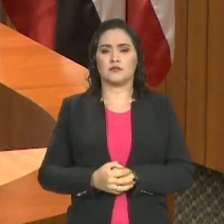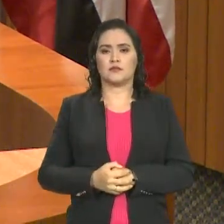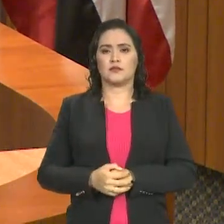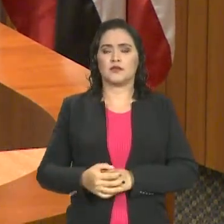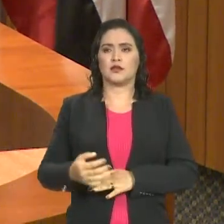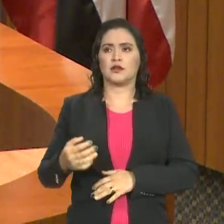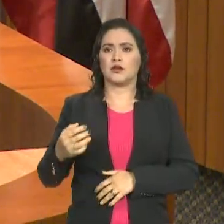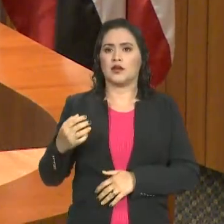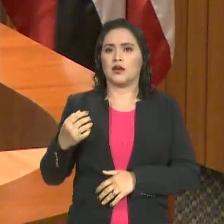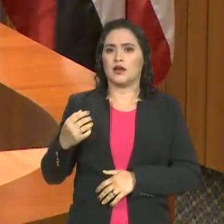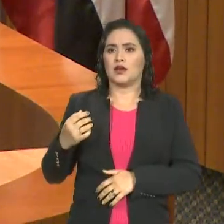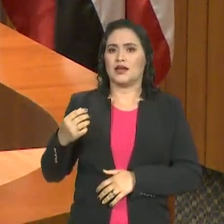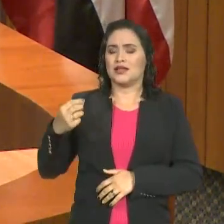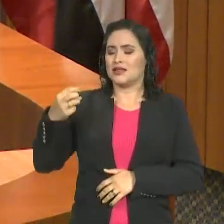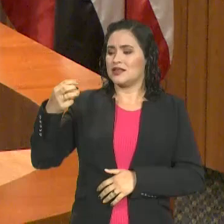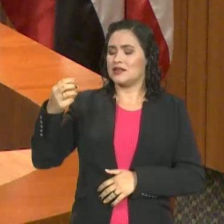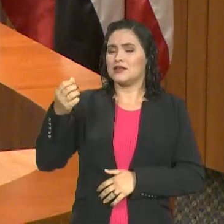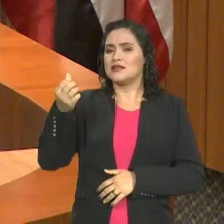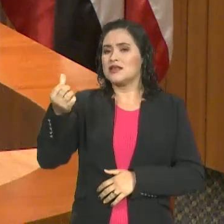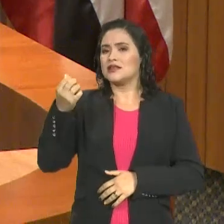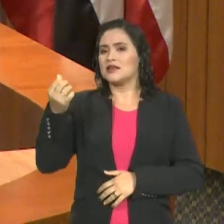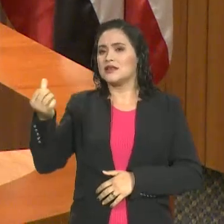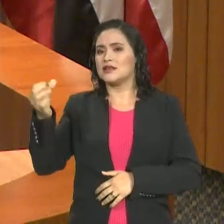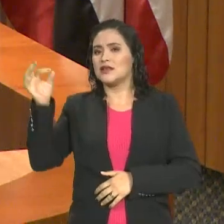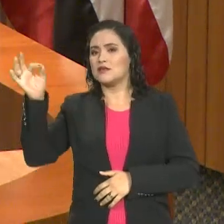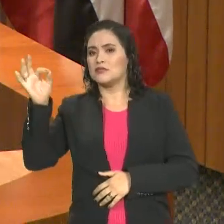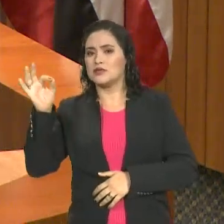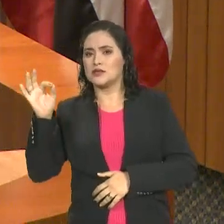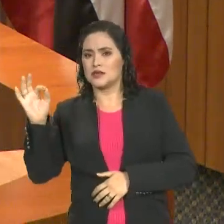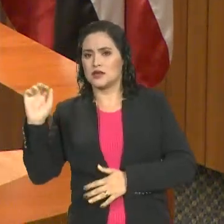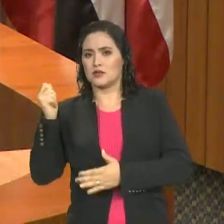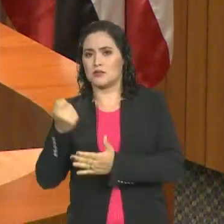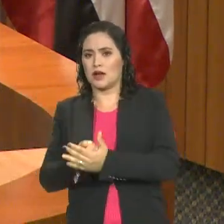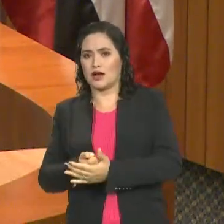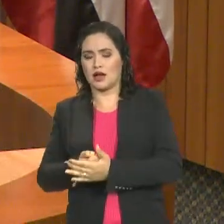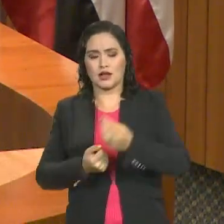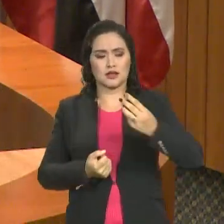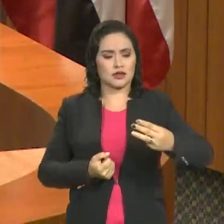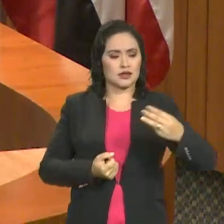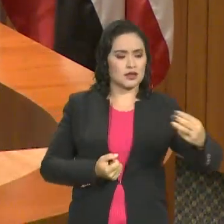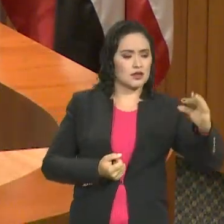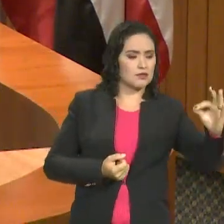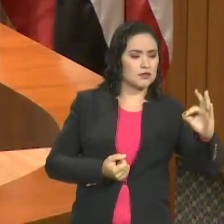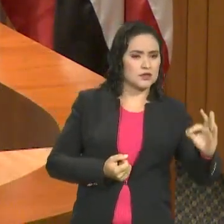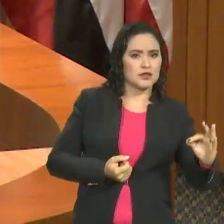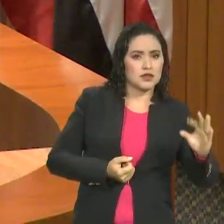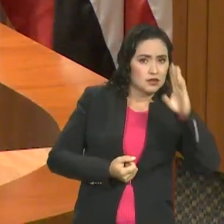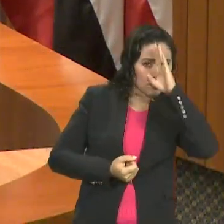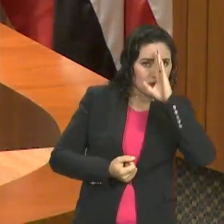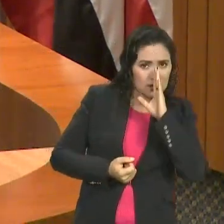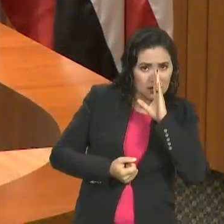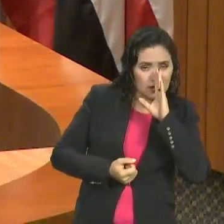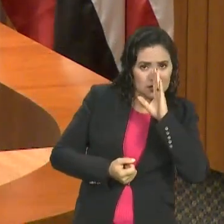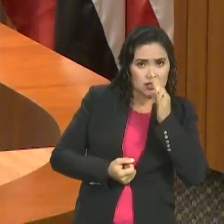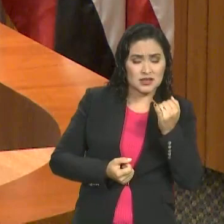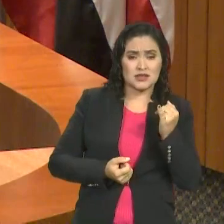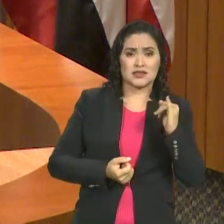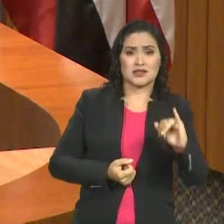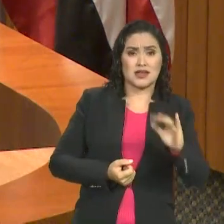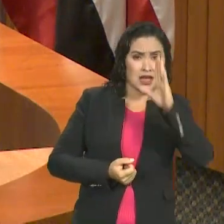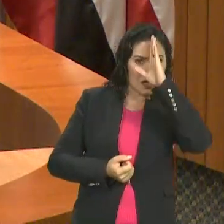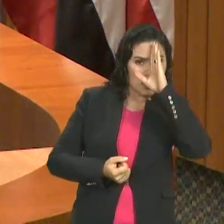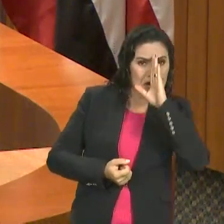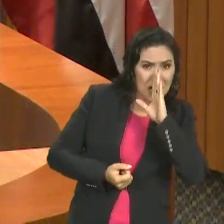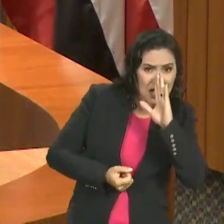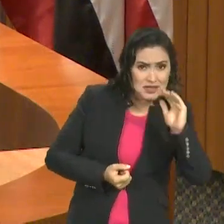ter gratuidade e cada vez mais tem gratuidade. Se eu ficar enchendo de gratuidade, daqui a pouco tem só metade